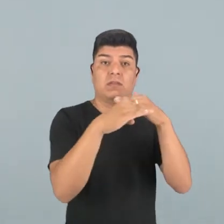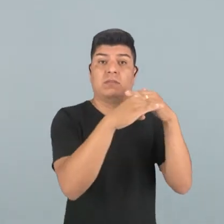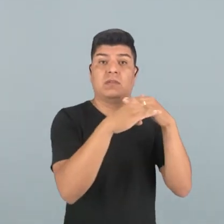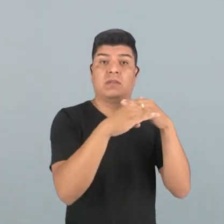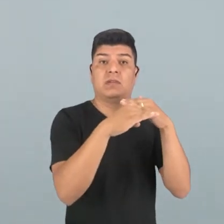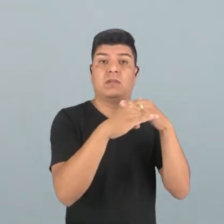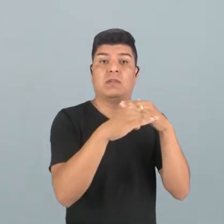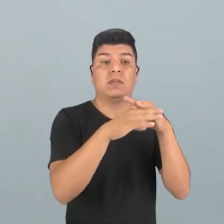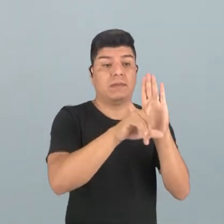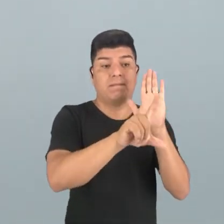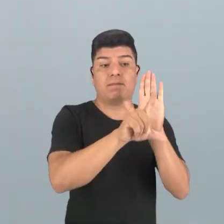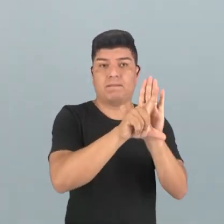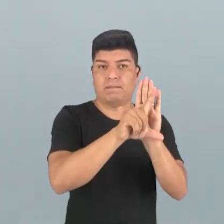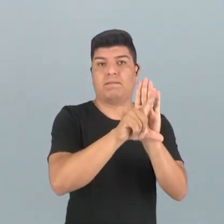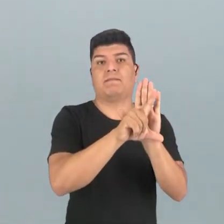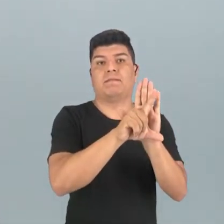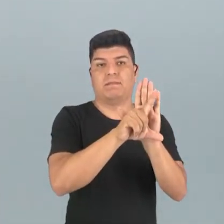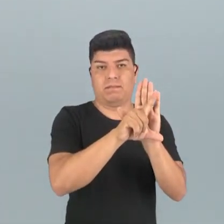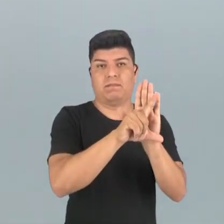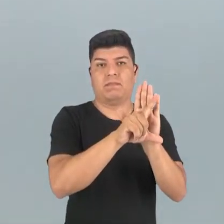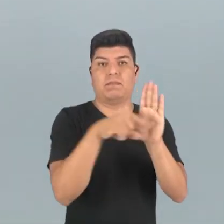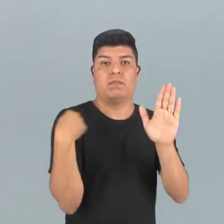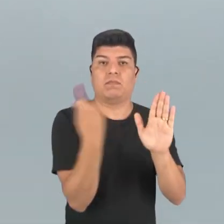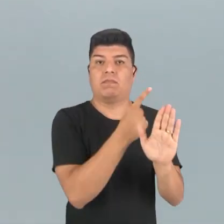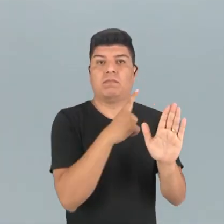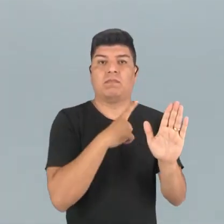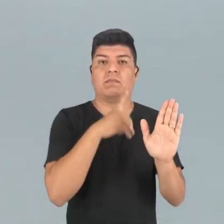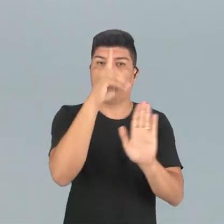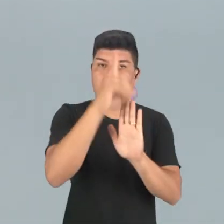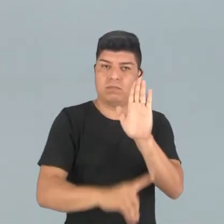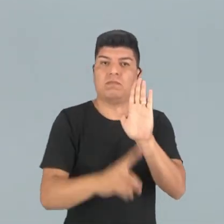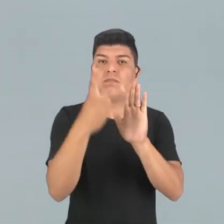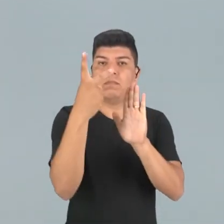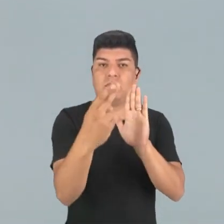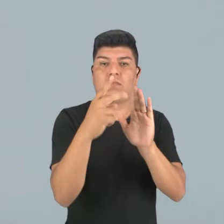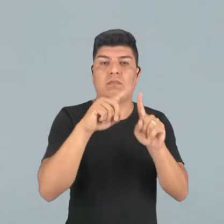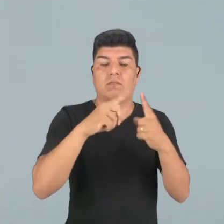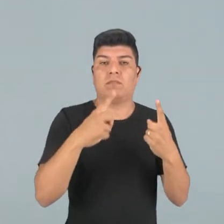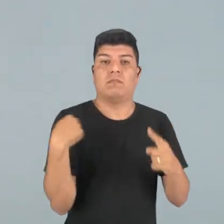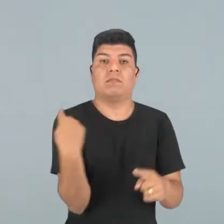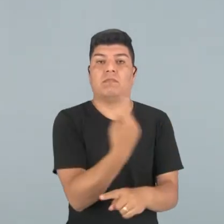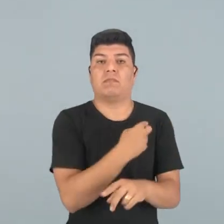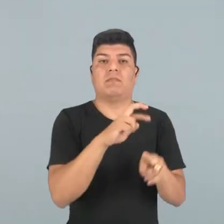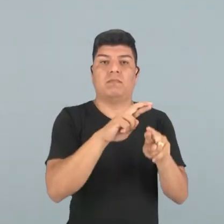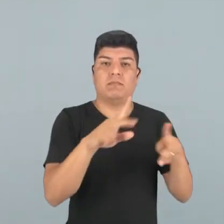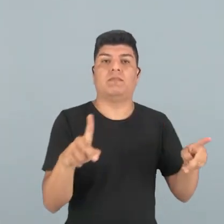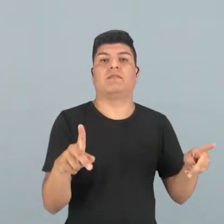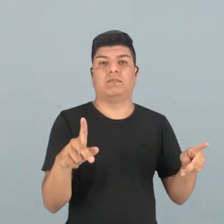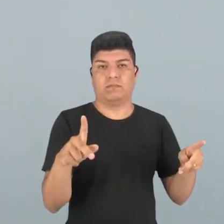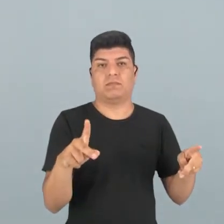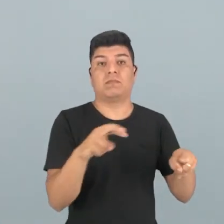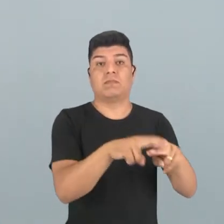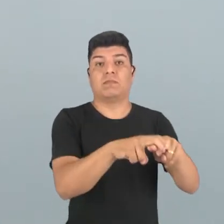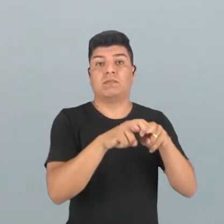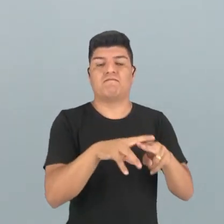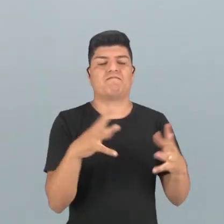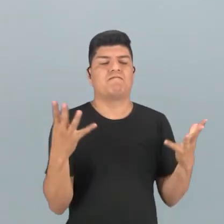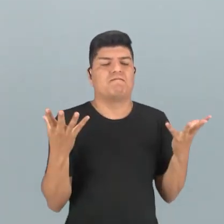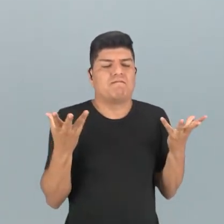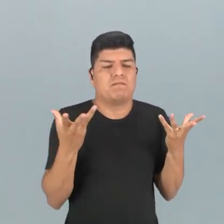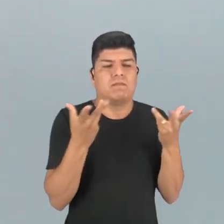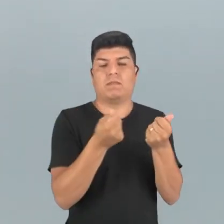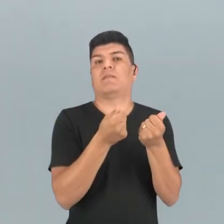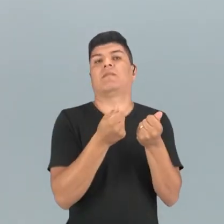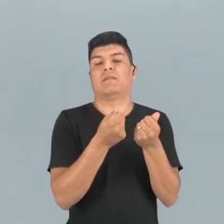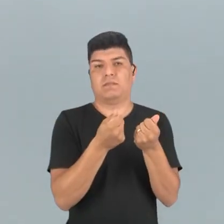perante a lei. Nós temos os mesmos direitos, os mesmos deveres, mas nós somos diferentes. E isso é maravilhoso, né?